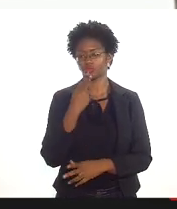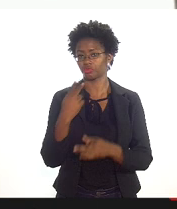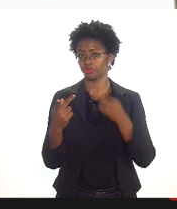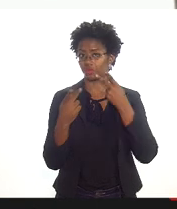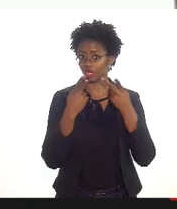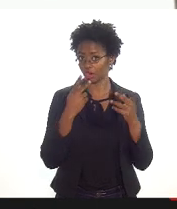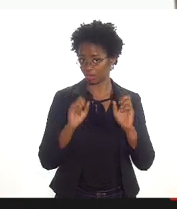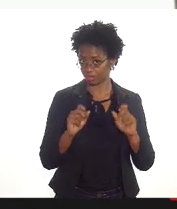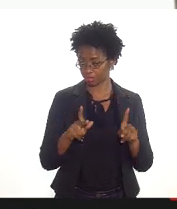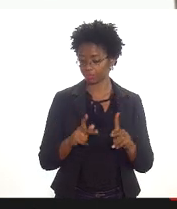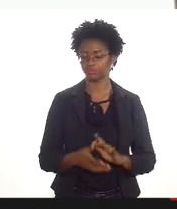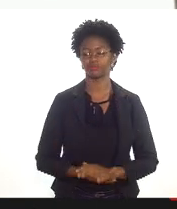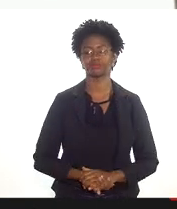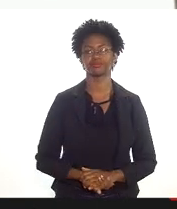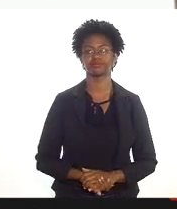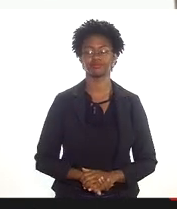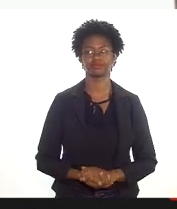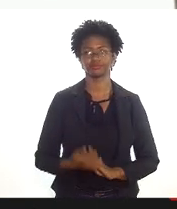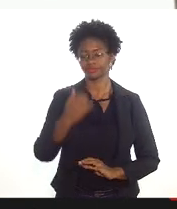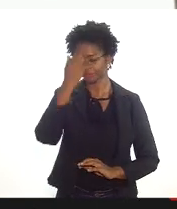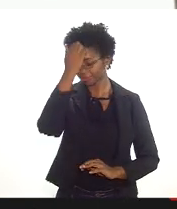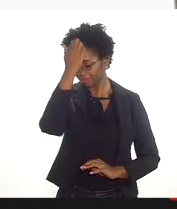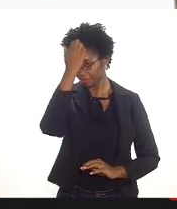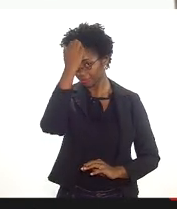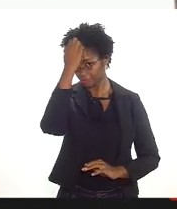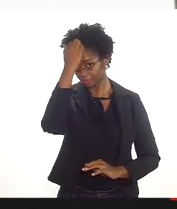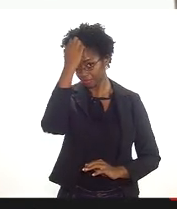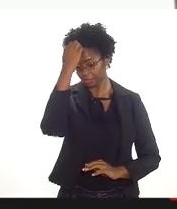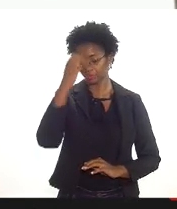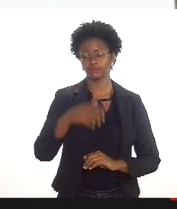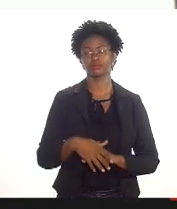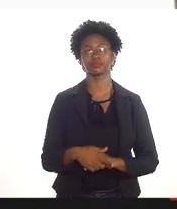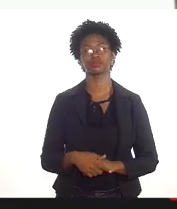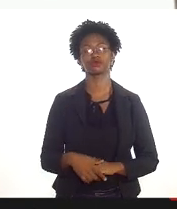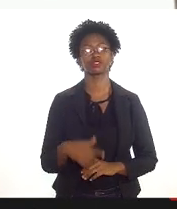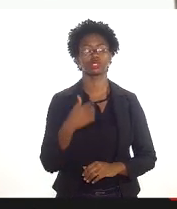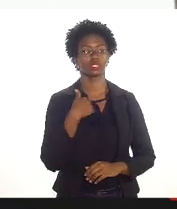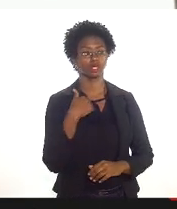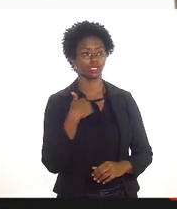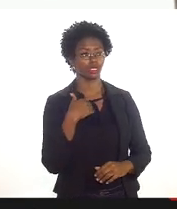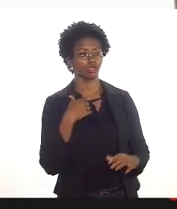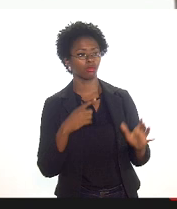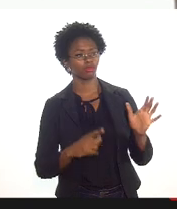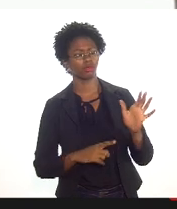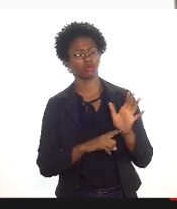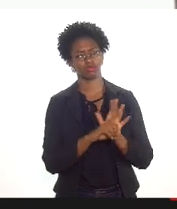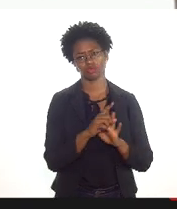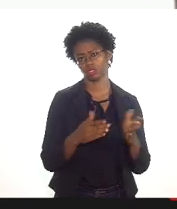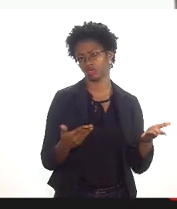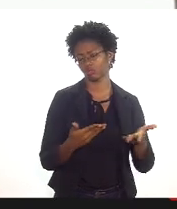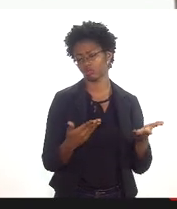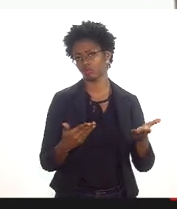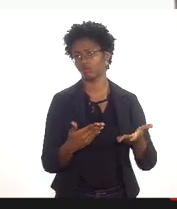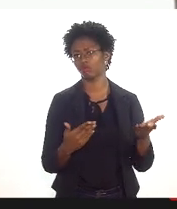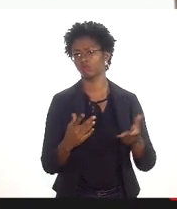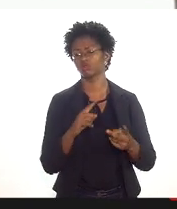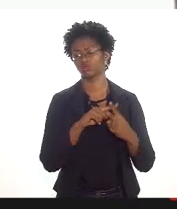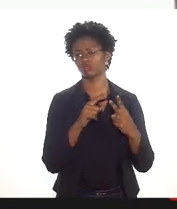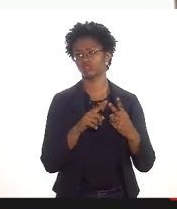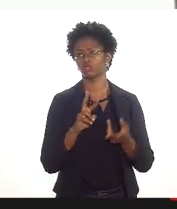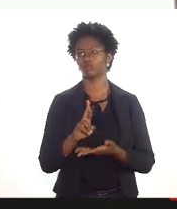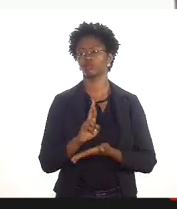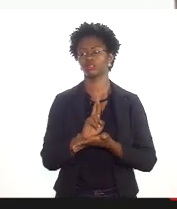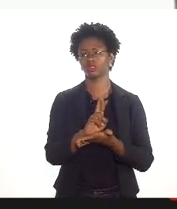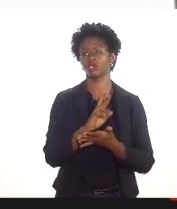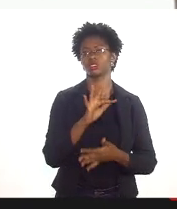falando. Eu arguo aos dois representantes do Tribunal de Contas do